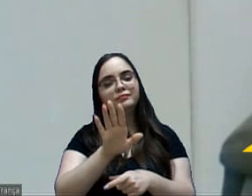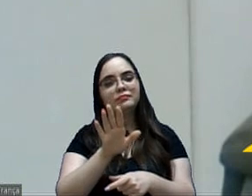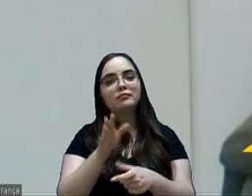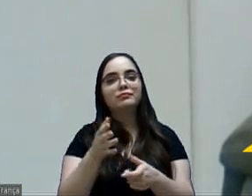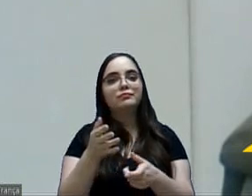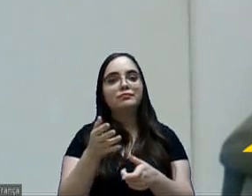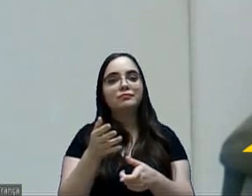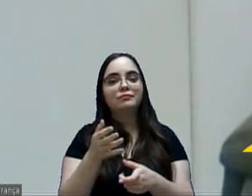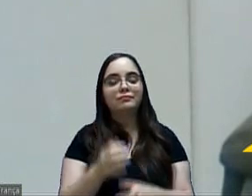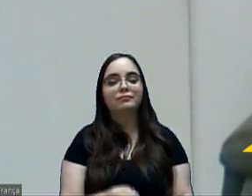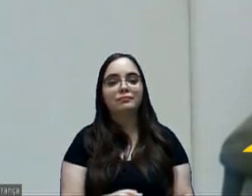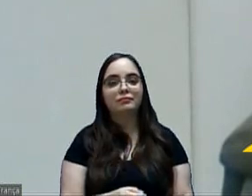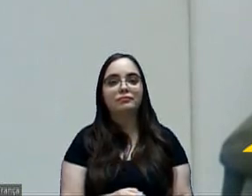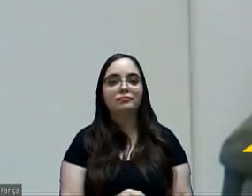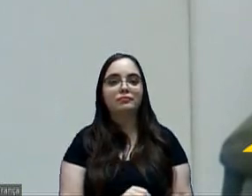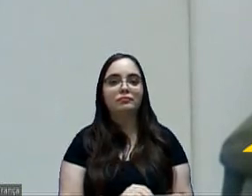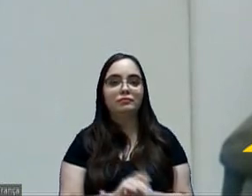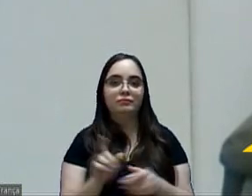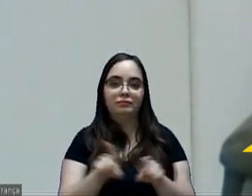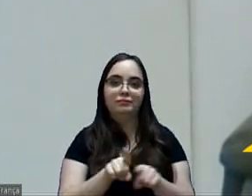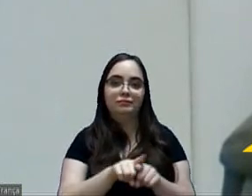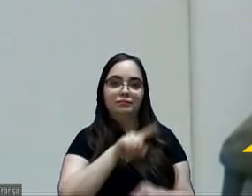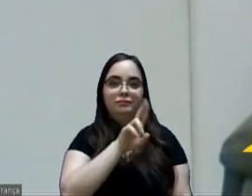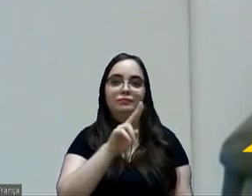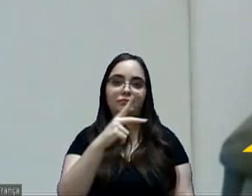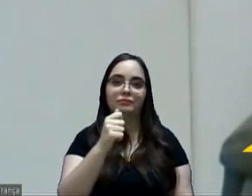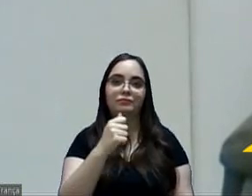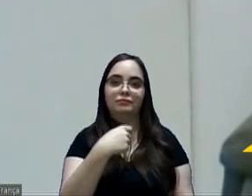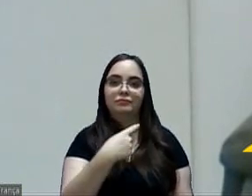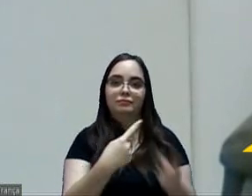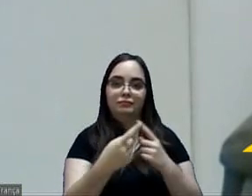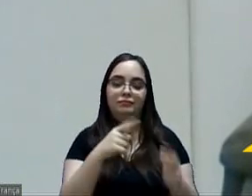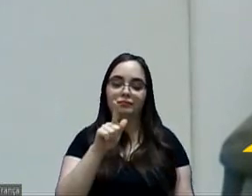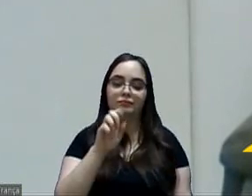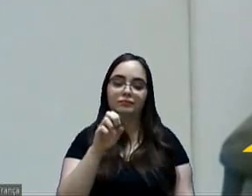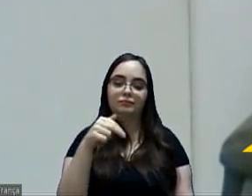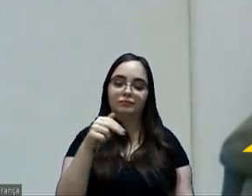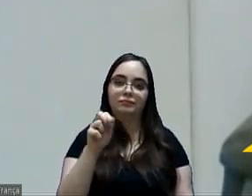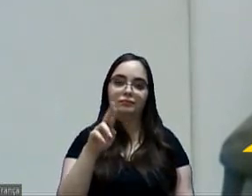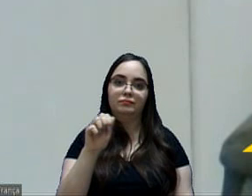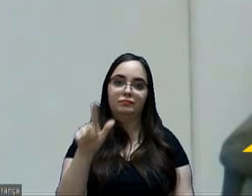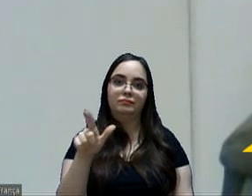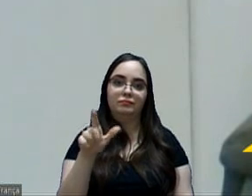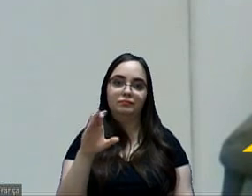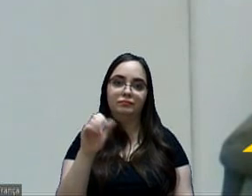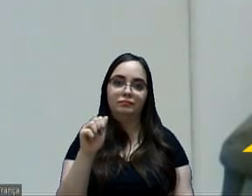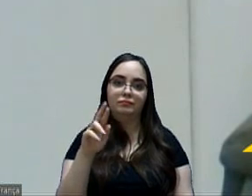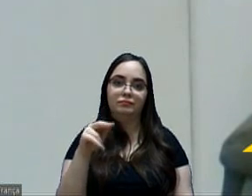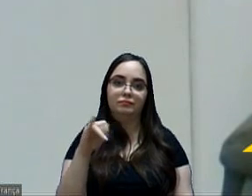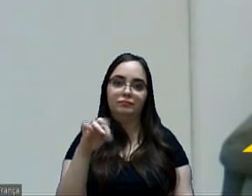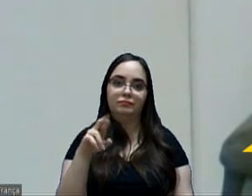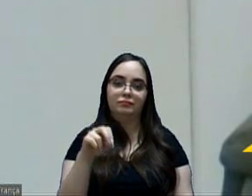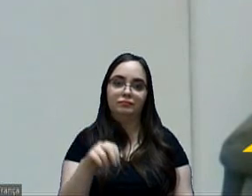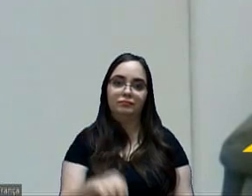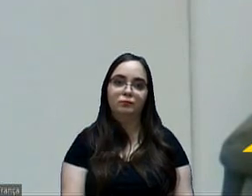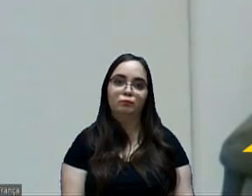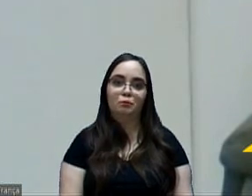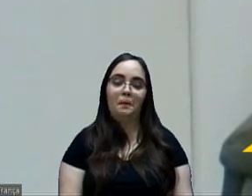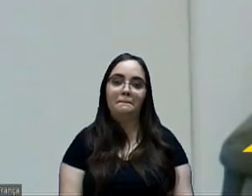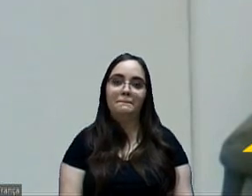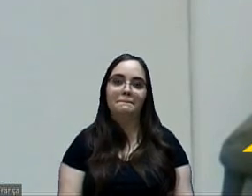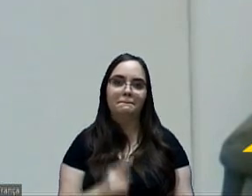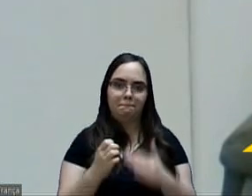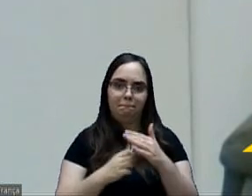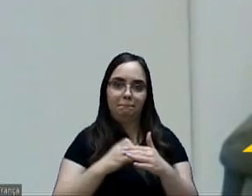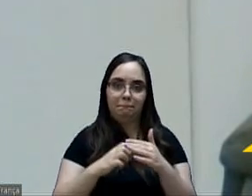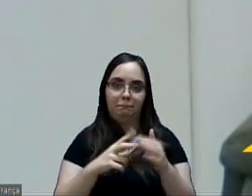da Geo Carneiro, entendeu? Será que precisava estar sendo pago em uma empresa privada para fazer